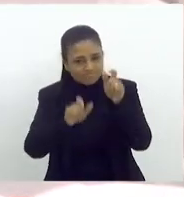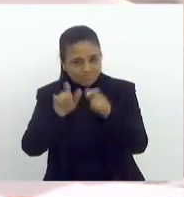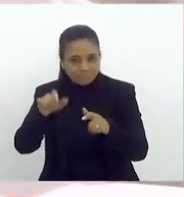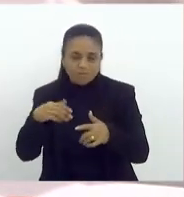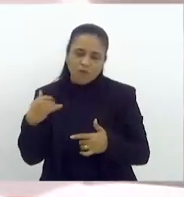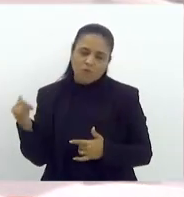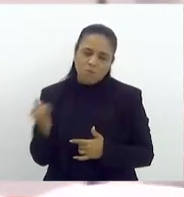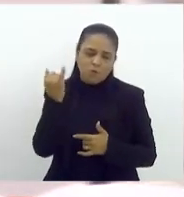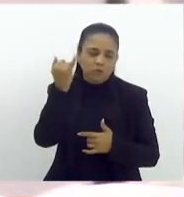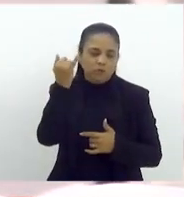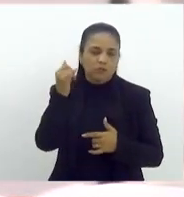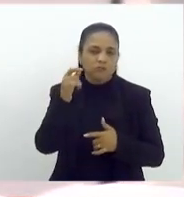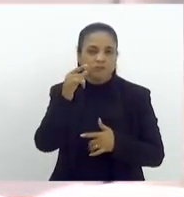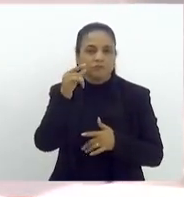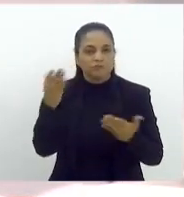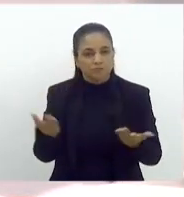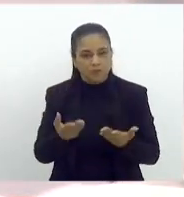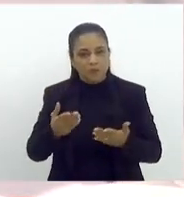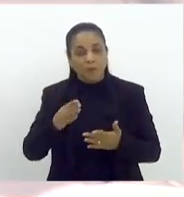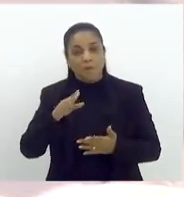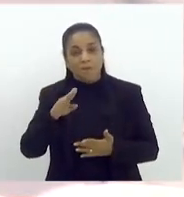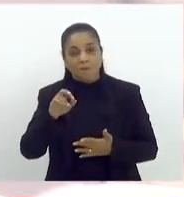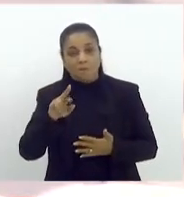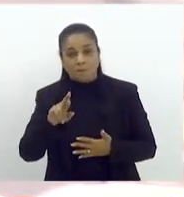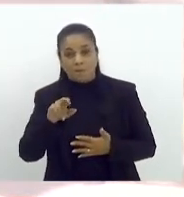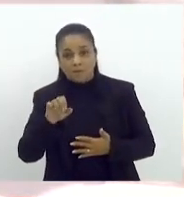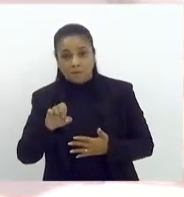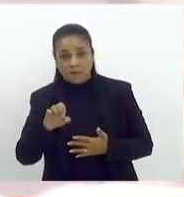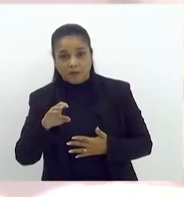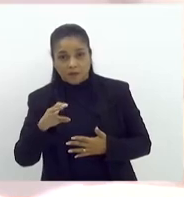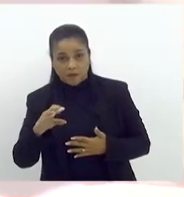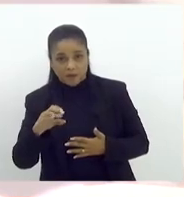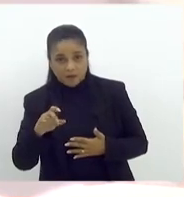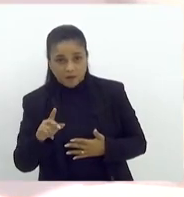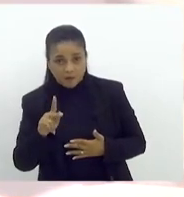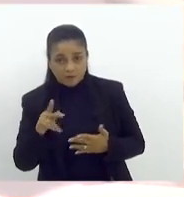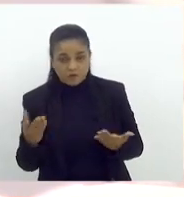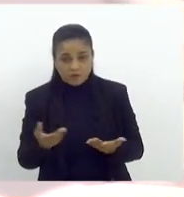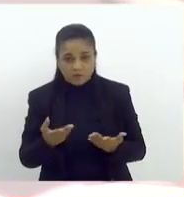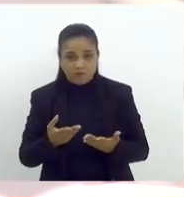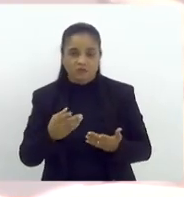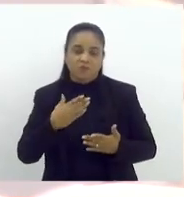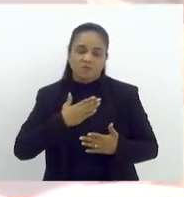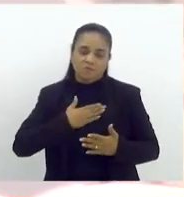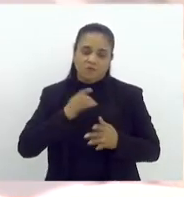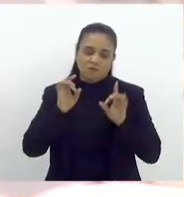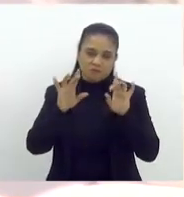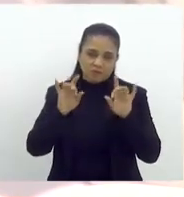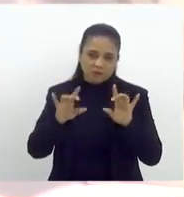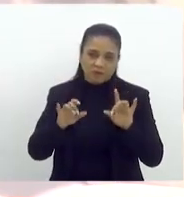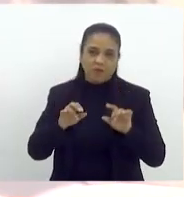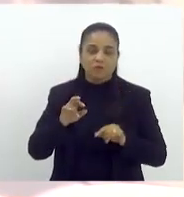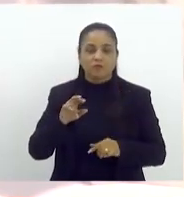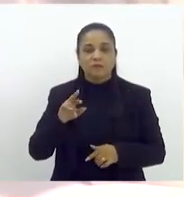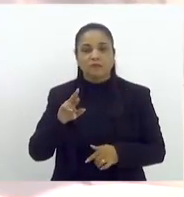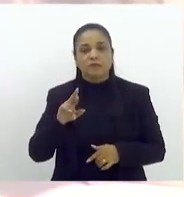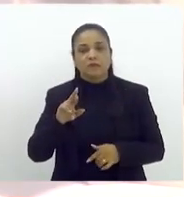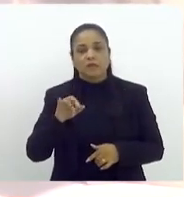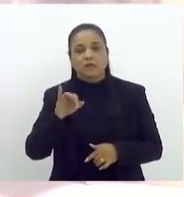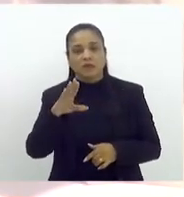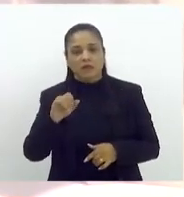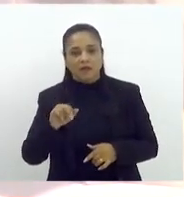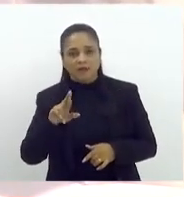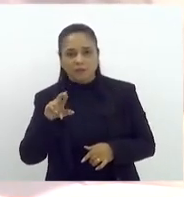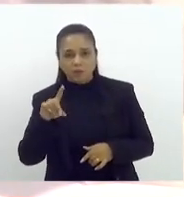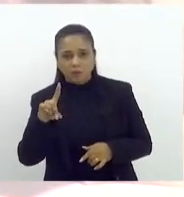contribuíram com a cena Breaking de hoje em especial os meus Mestres Steven Harper e Roberto William que iniciaram o